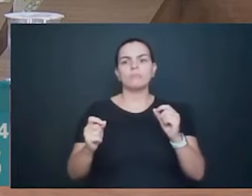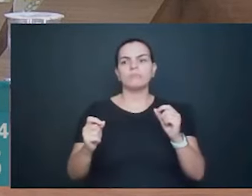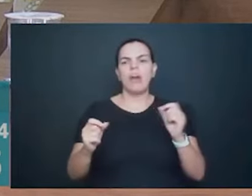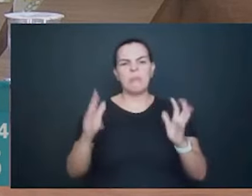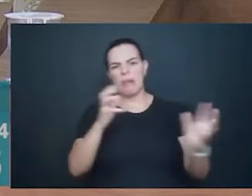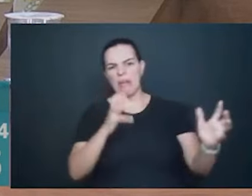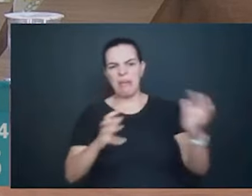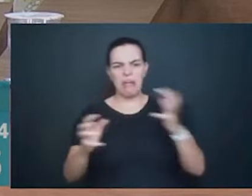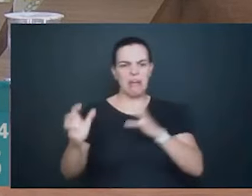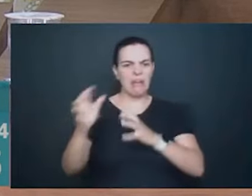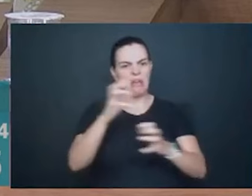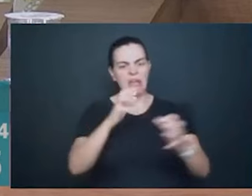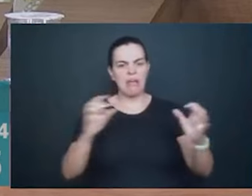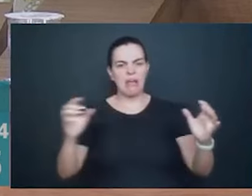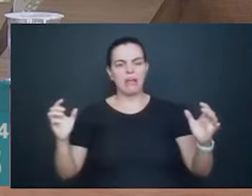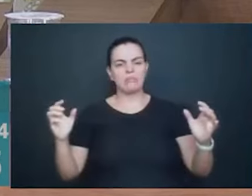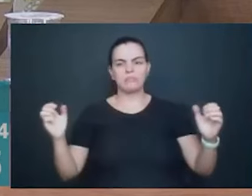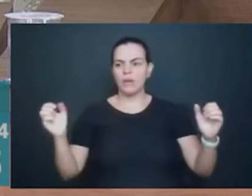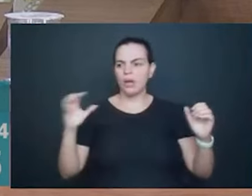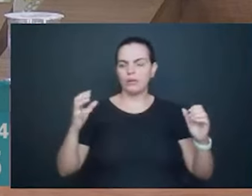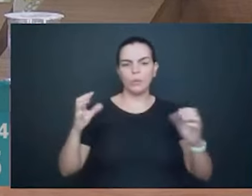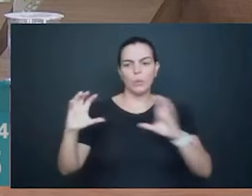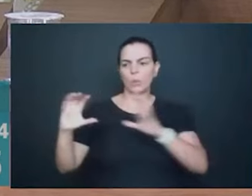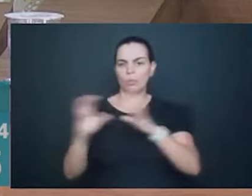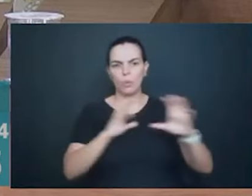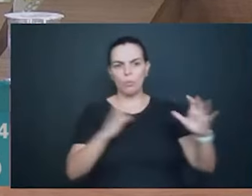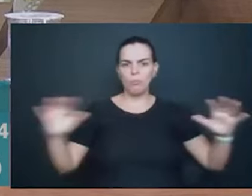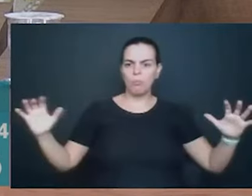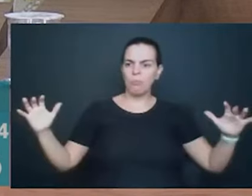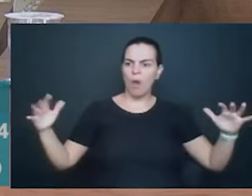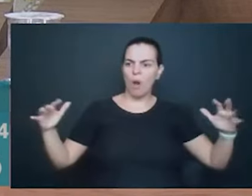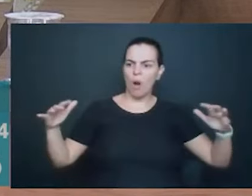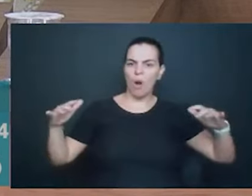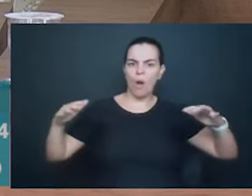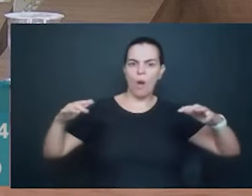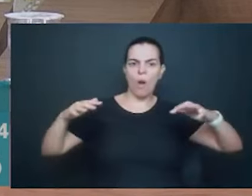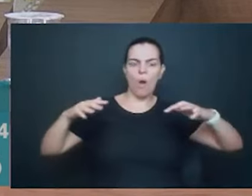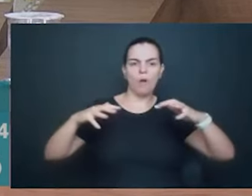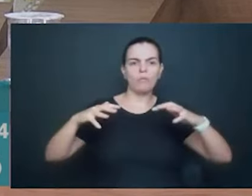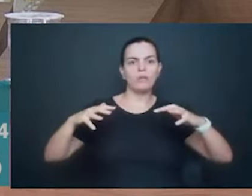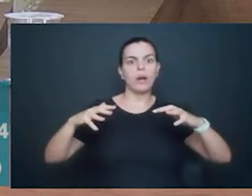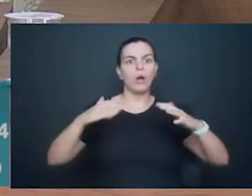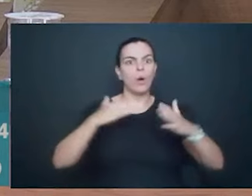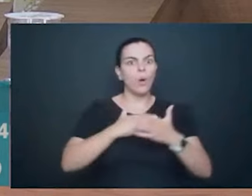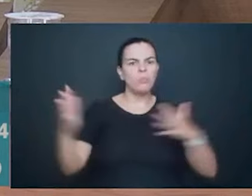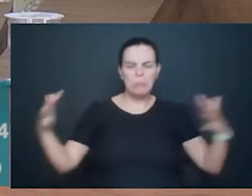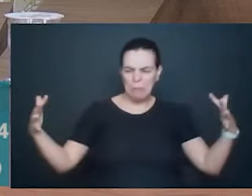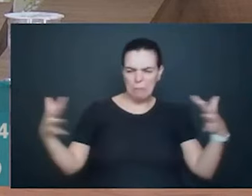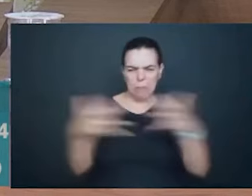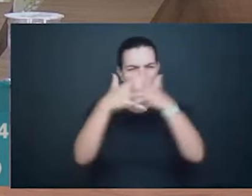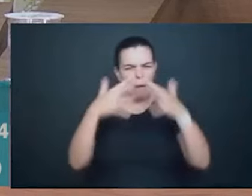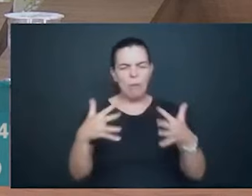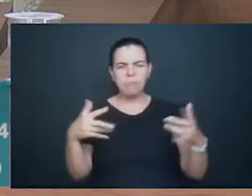Capanema. Alguns torcedores do Curitiba saíram em defesa, também invadiram o gramado e houve uma confusão generalizada. Então, o Curitiba foi